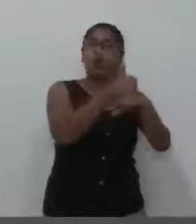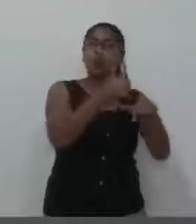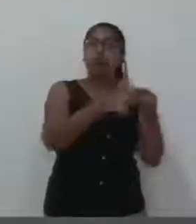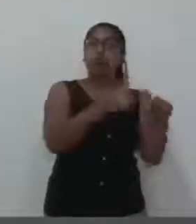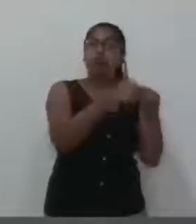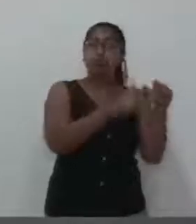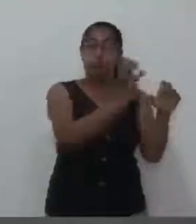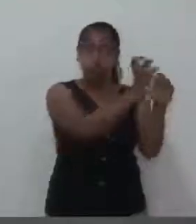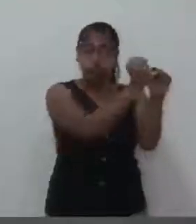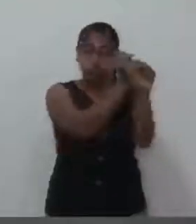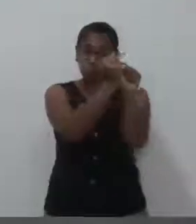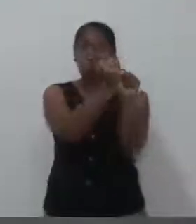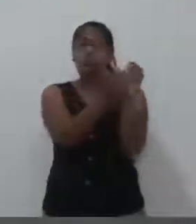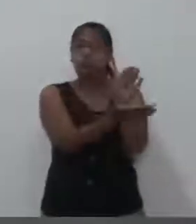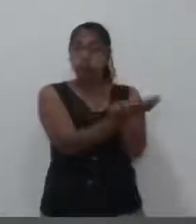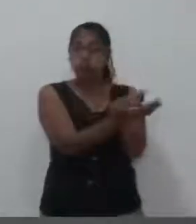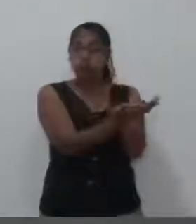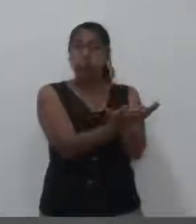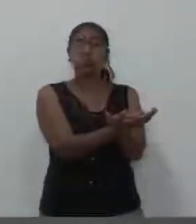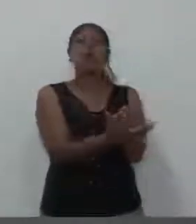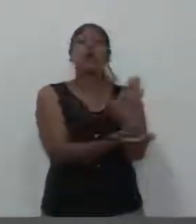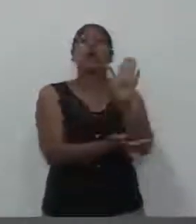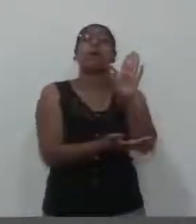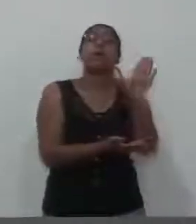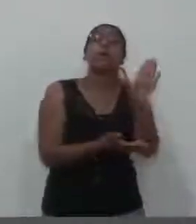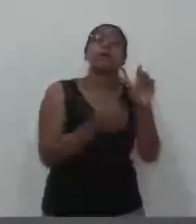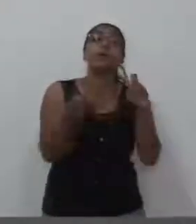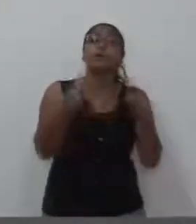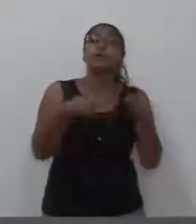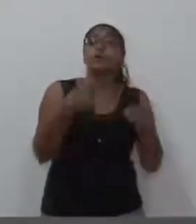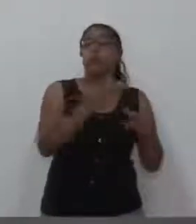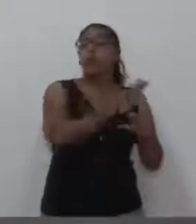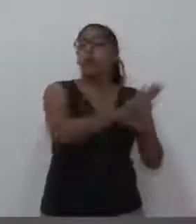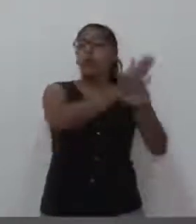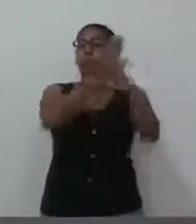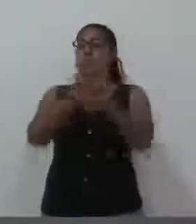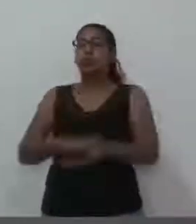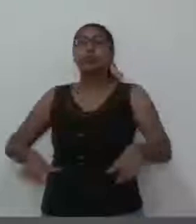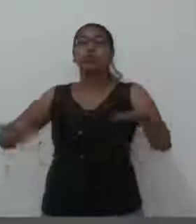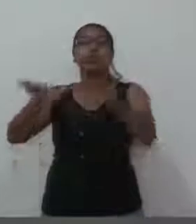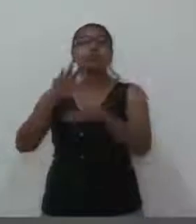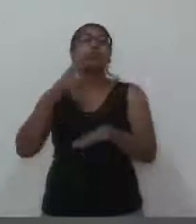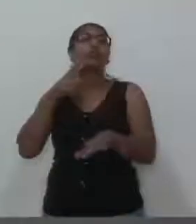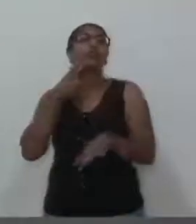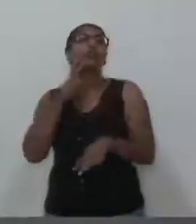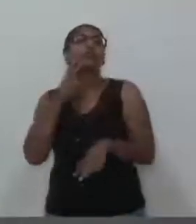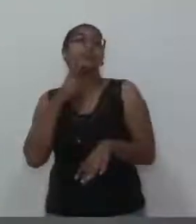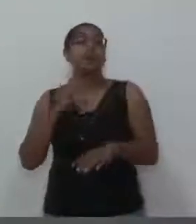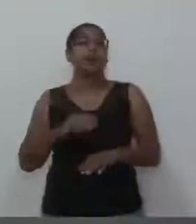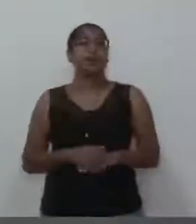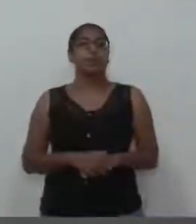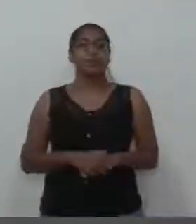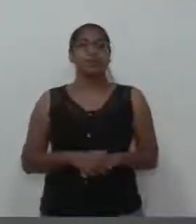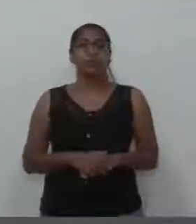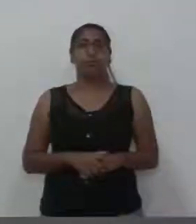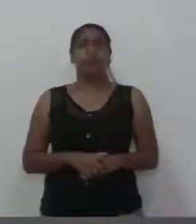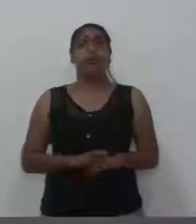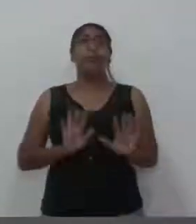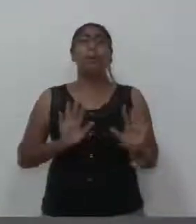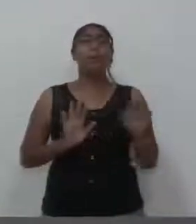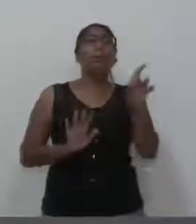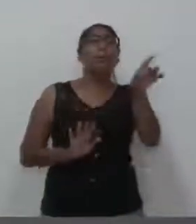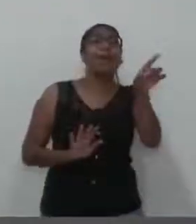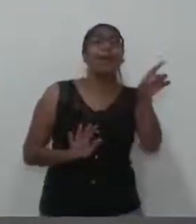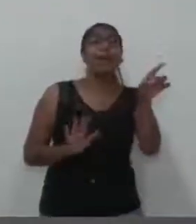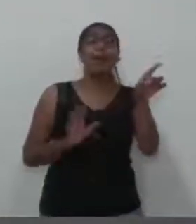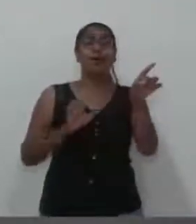como é que a gente vai trazer para o benefício da cidade, se nesse mandato de 3 anos, já foram 4 superintendentes?